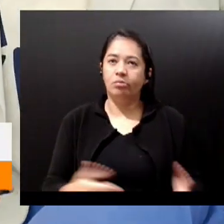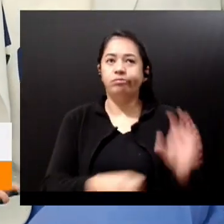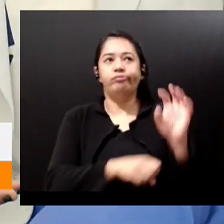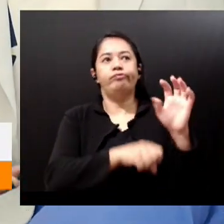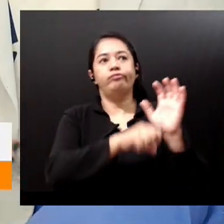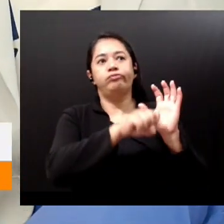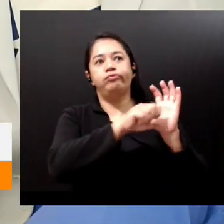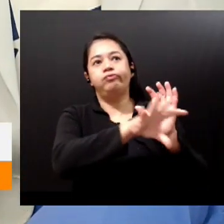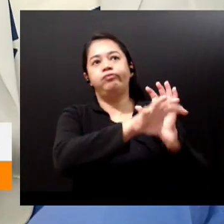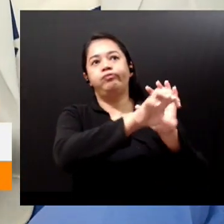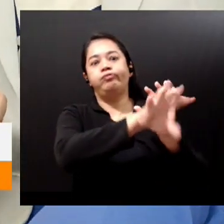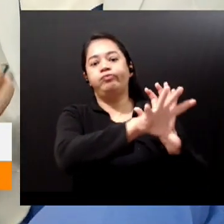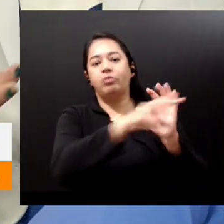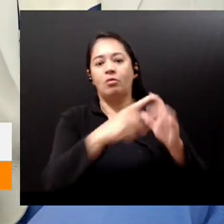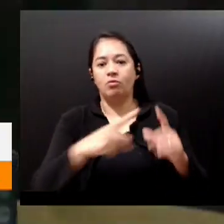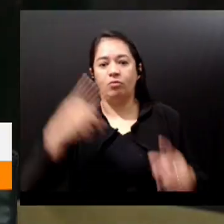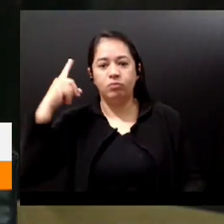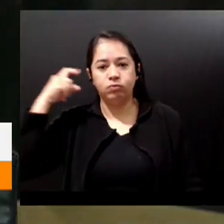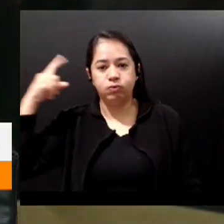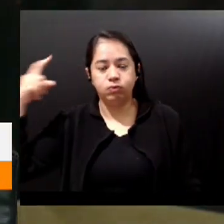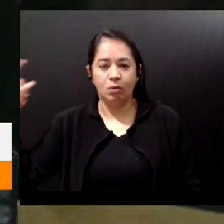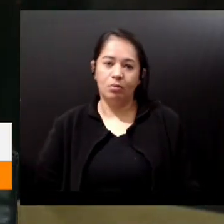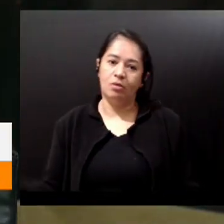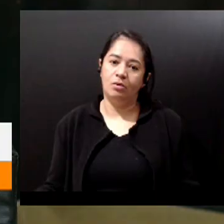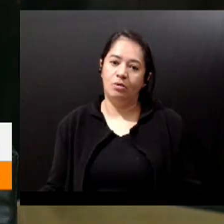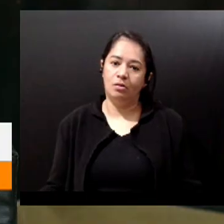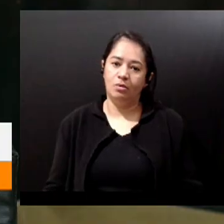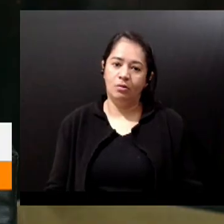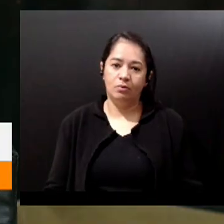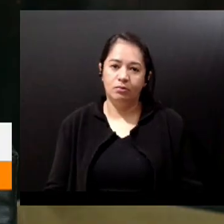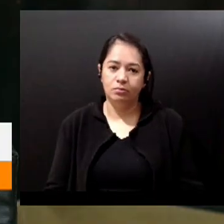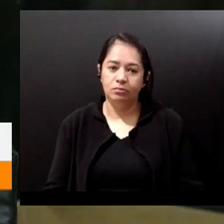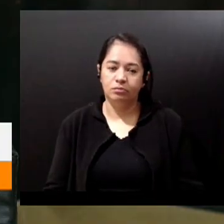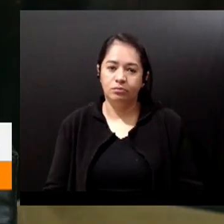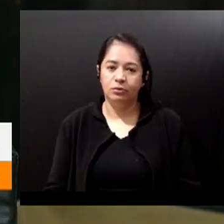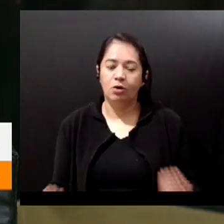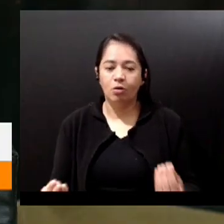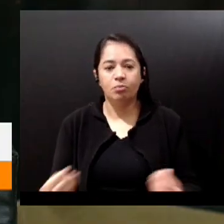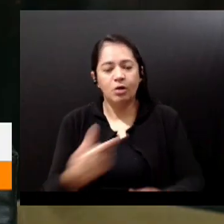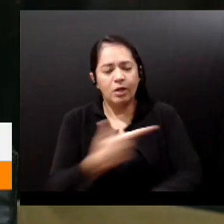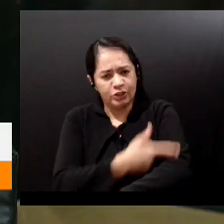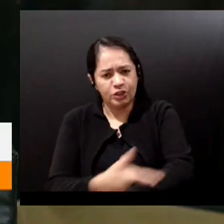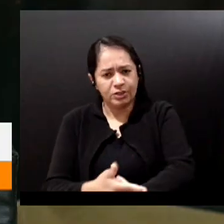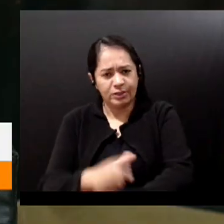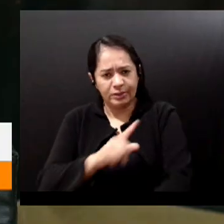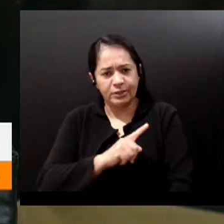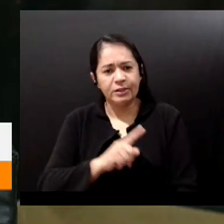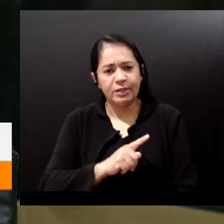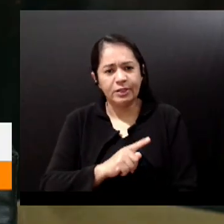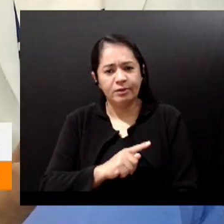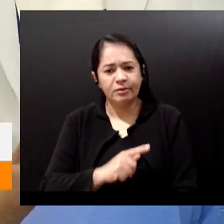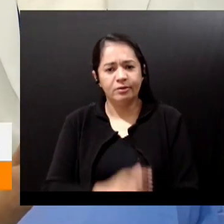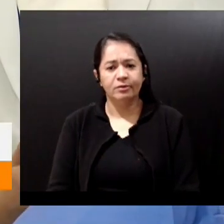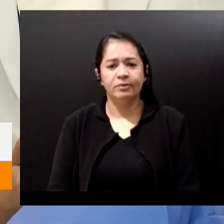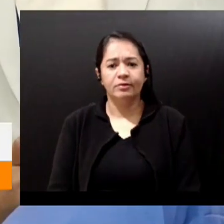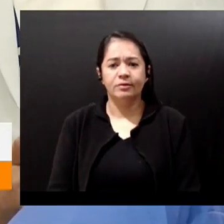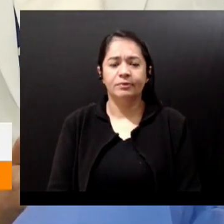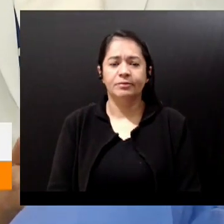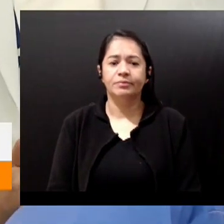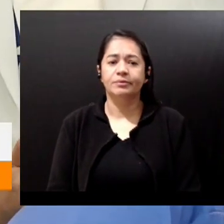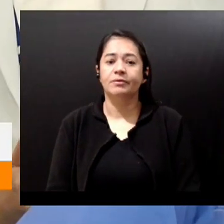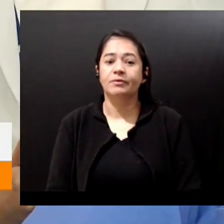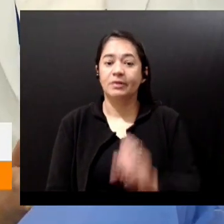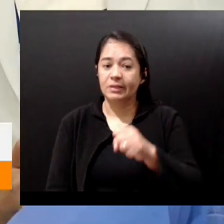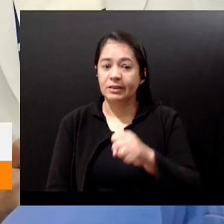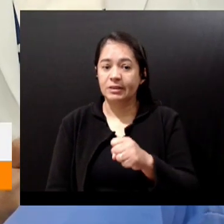etiqueta pra gente, em questão desse negócio de ouvir música. A máxima é sempre a seguinte,